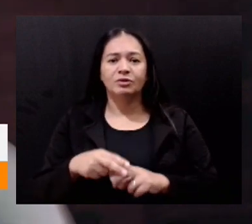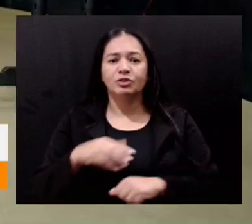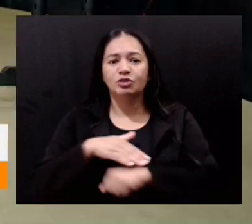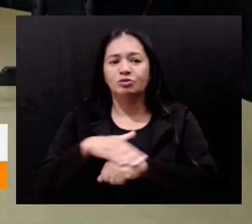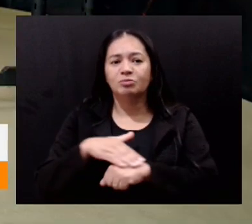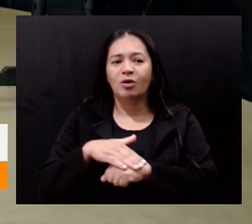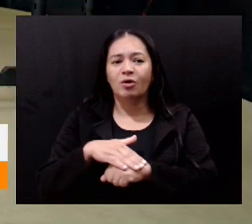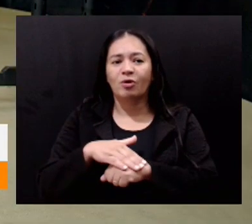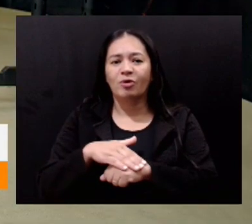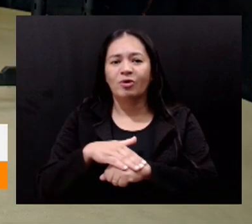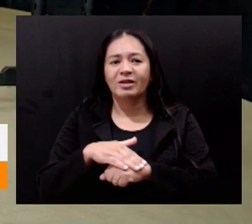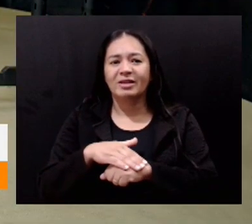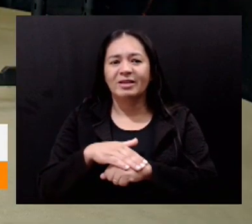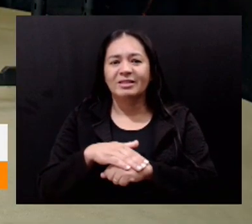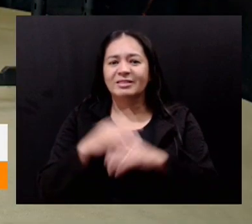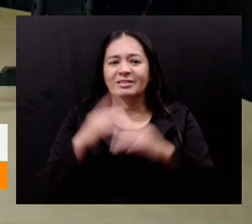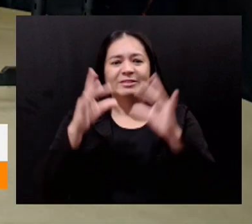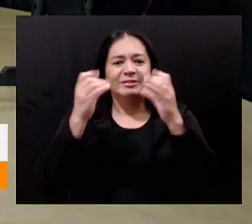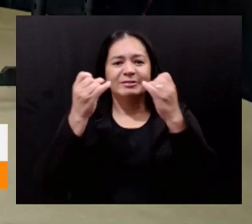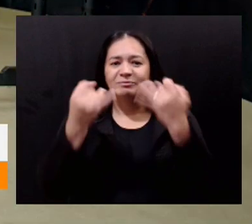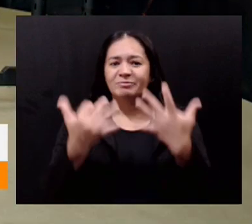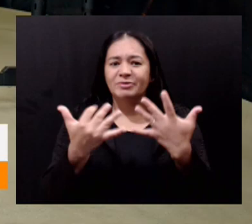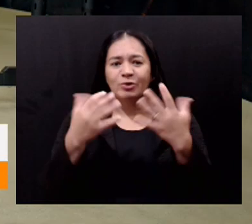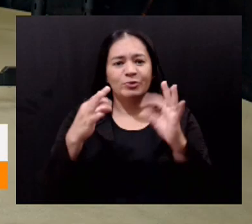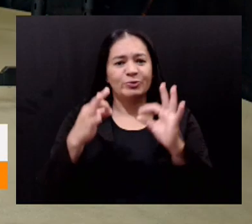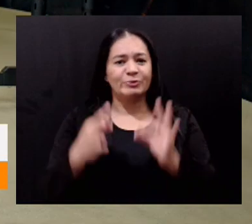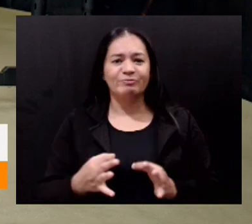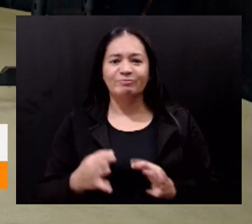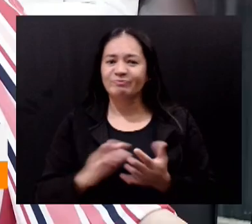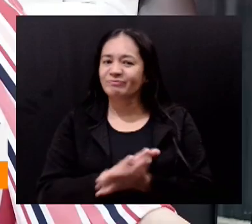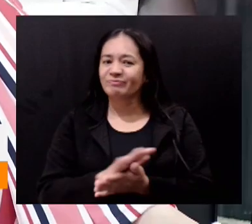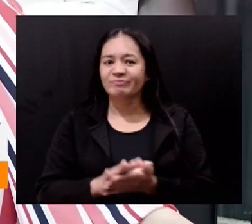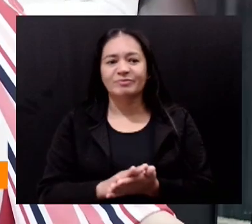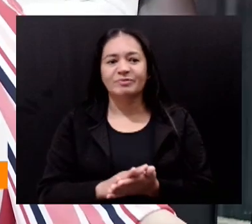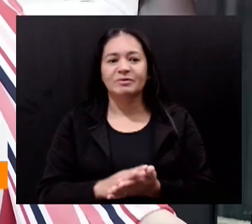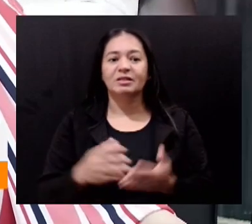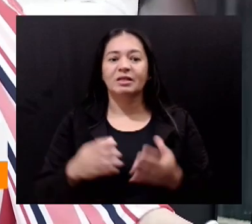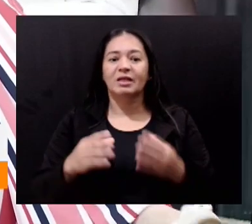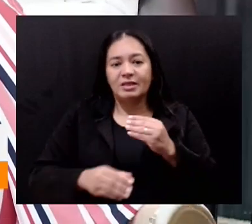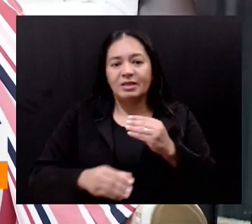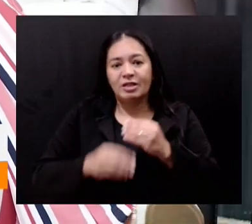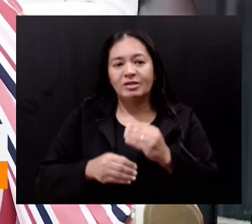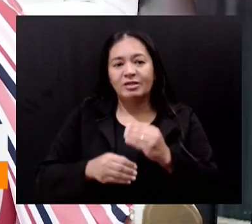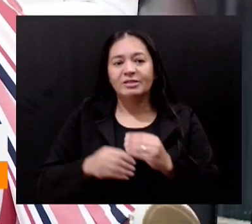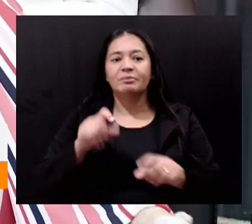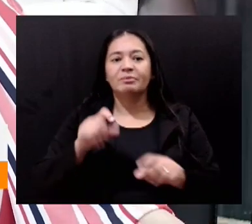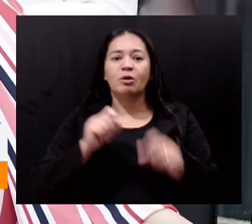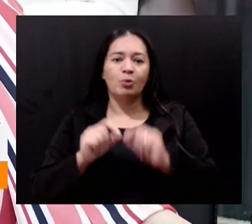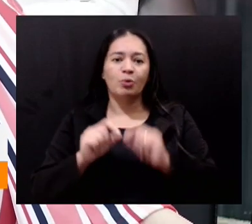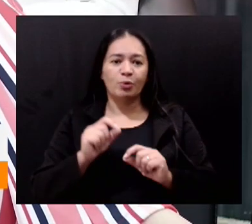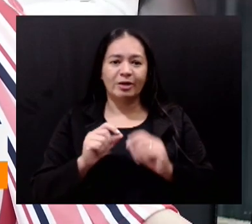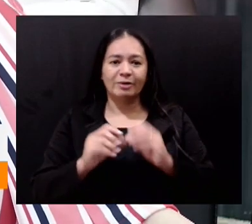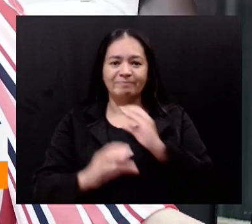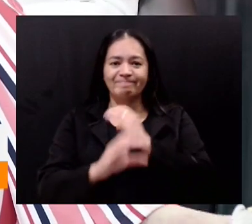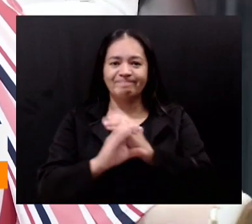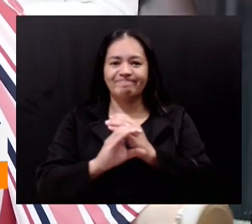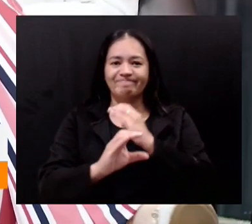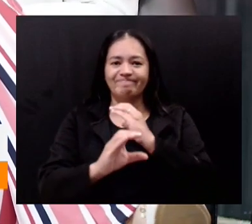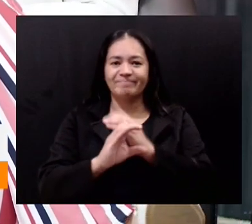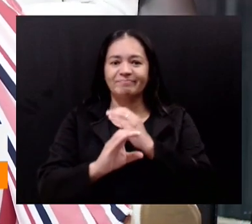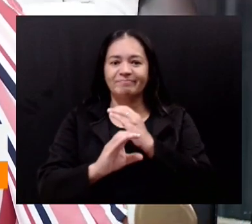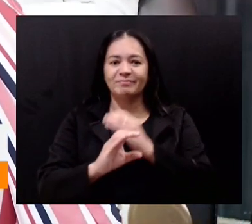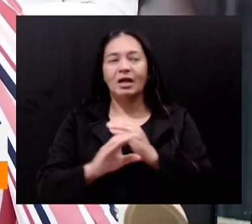Uhum. costumo até colocar para completar aqui, né, aquele ruído de comunicação, Sim. né? Então, assim, muitas vezes, quando a